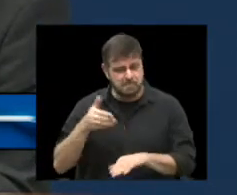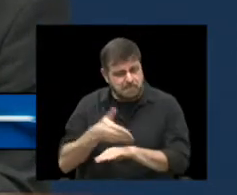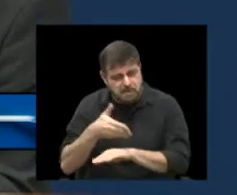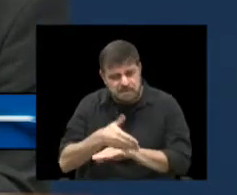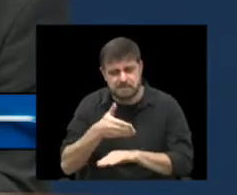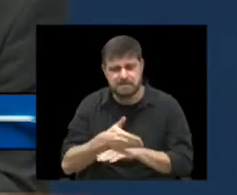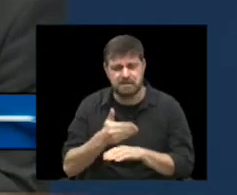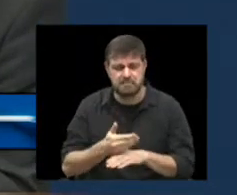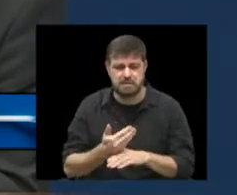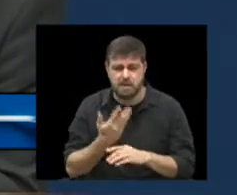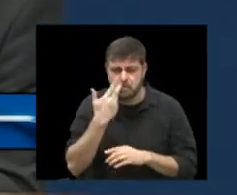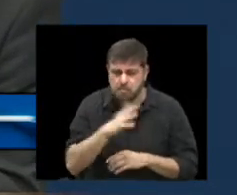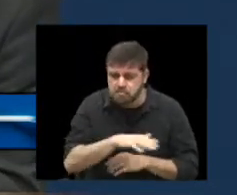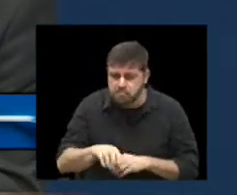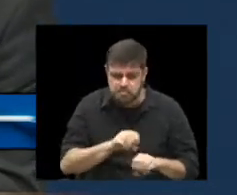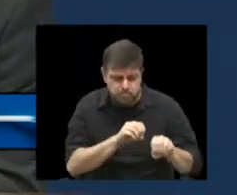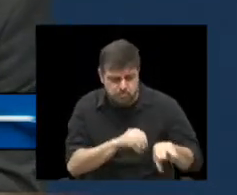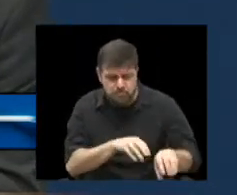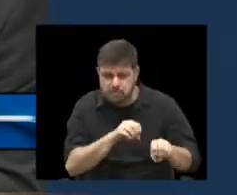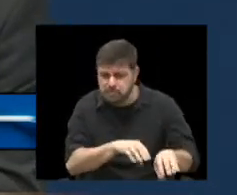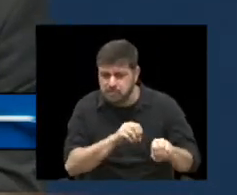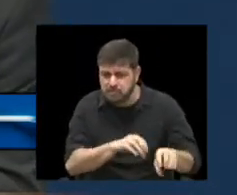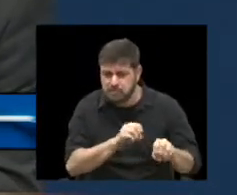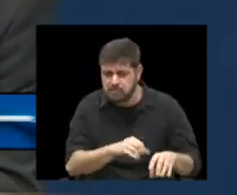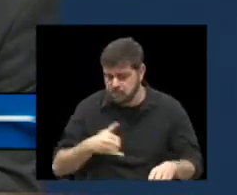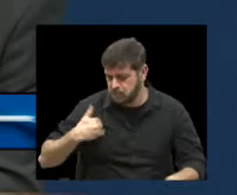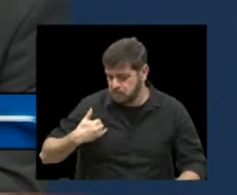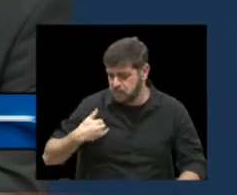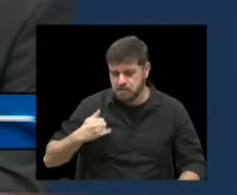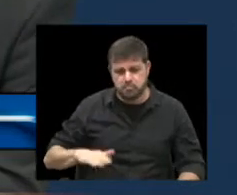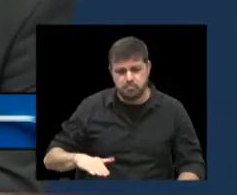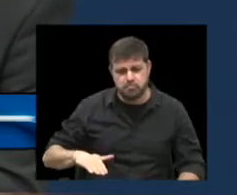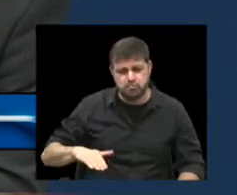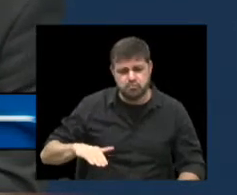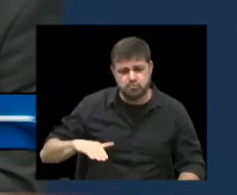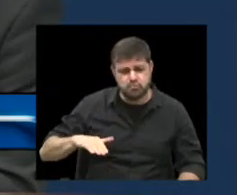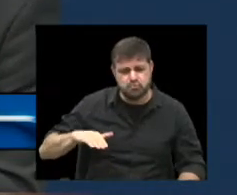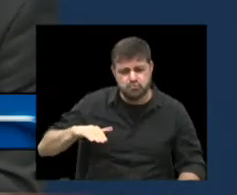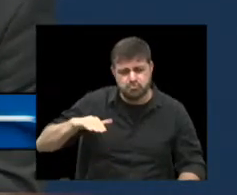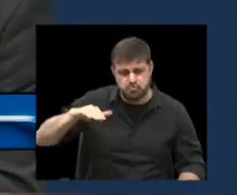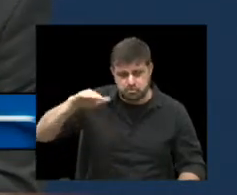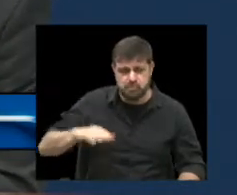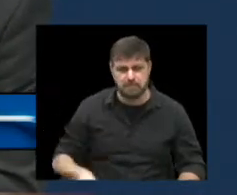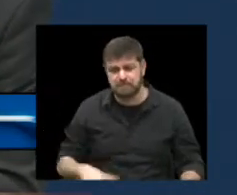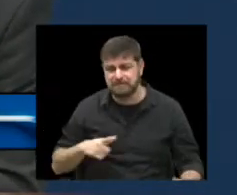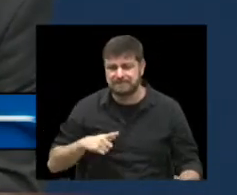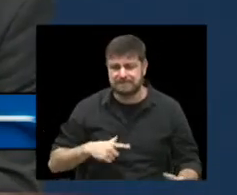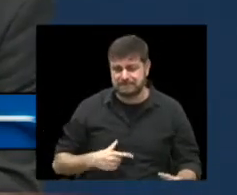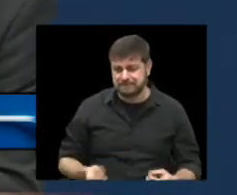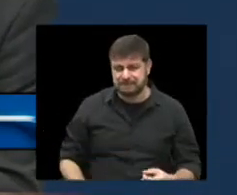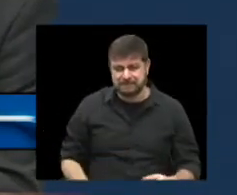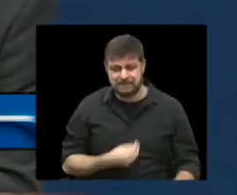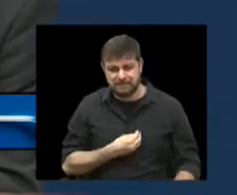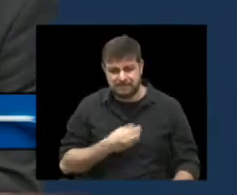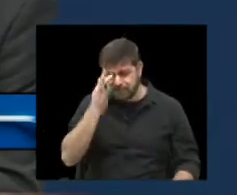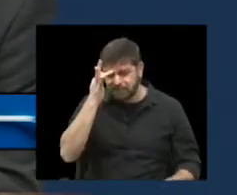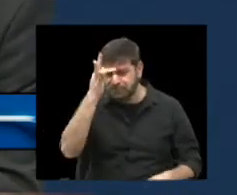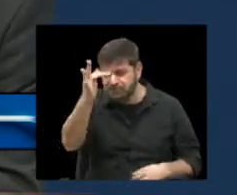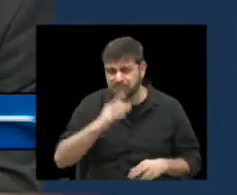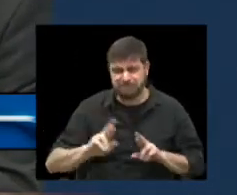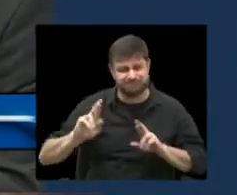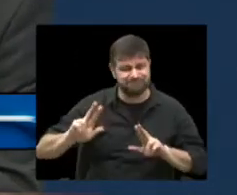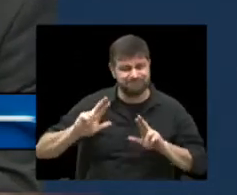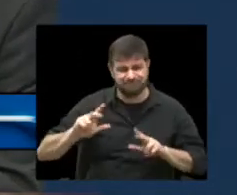à pré-escola, à escola, logo nos primeiros anos da sua vida. Isso faz muita diferença na